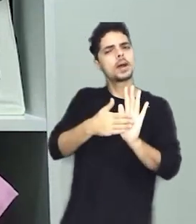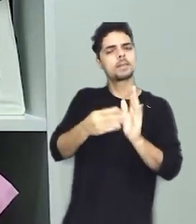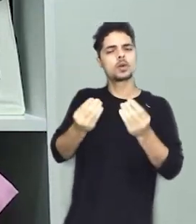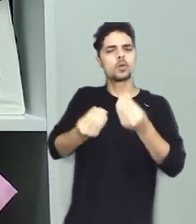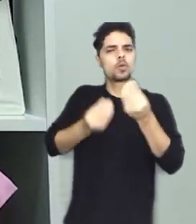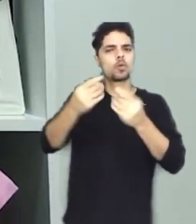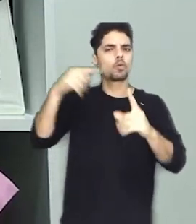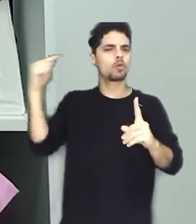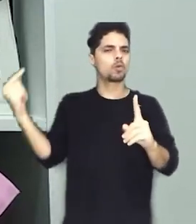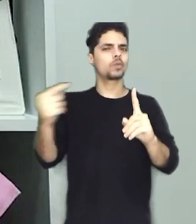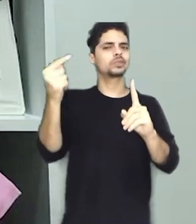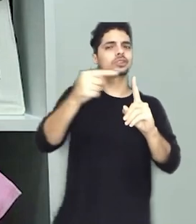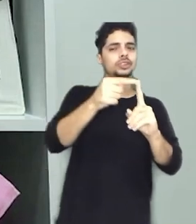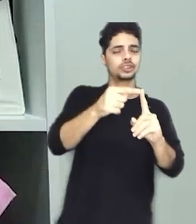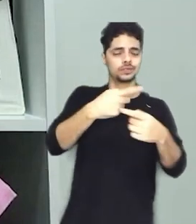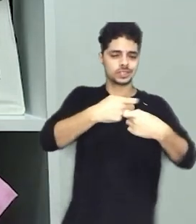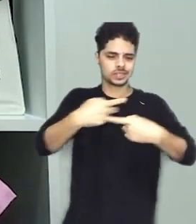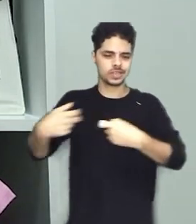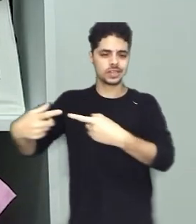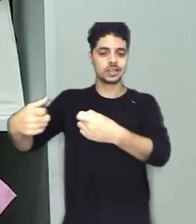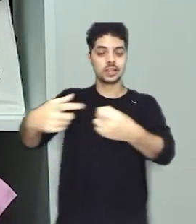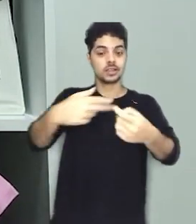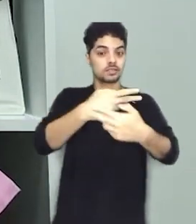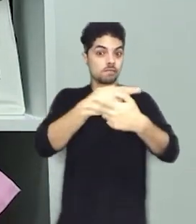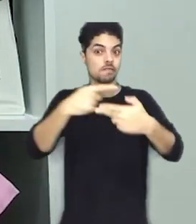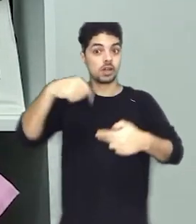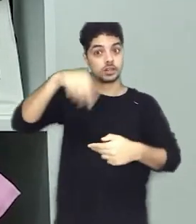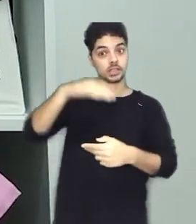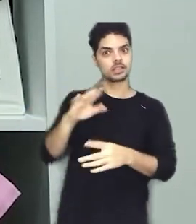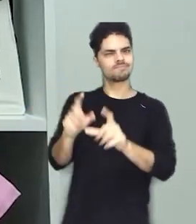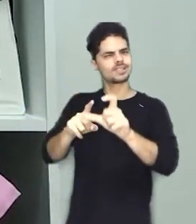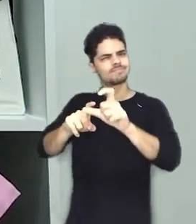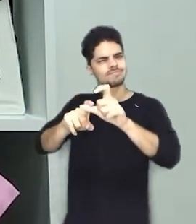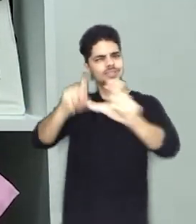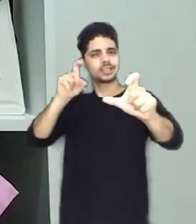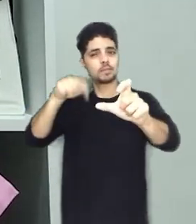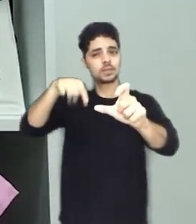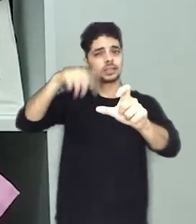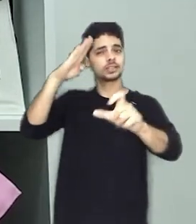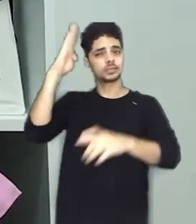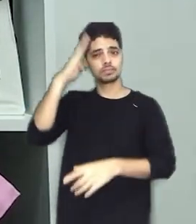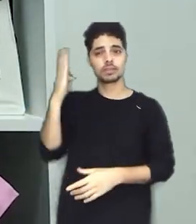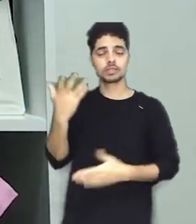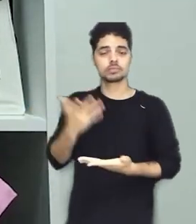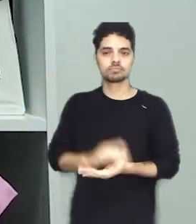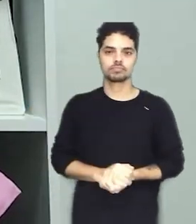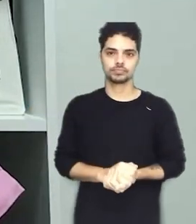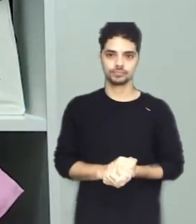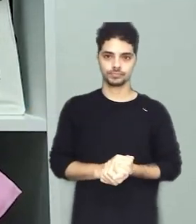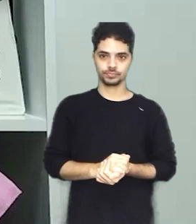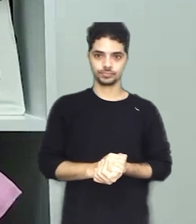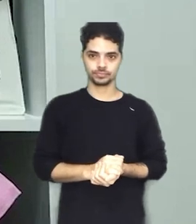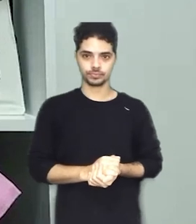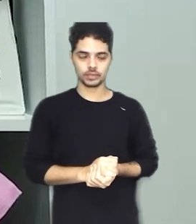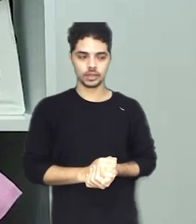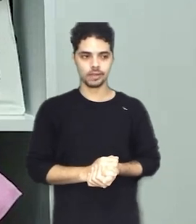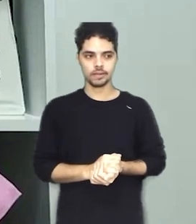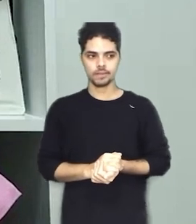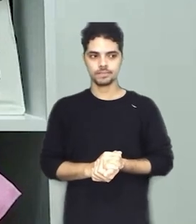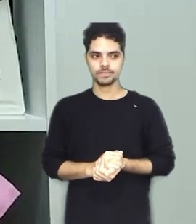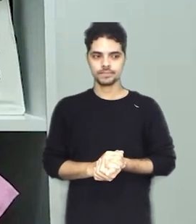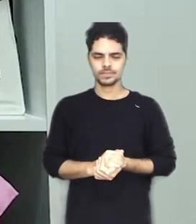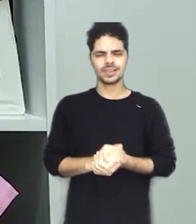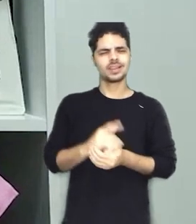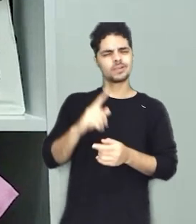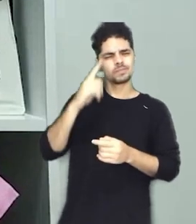Papel das Guerras na Independência do Brasil. Um dos nossos maiores mitos de origem é a ideia de que